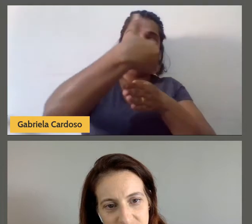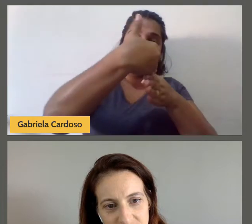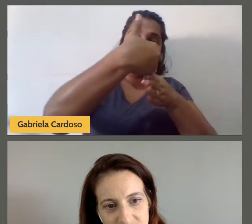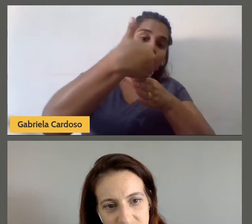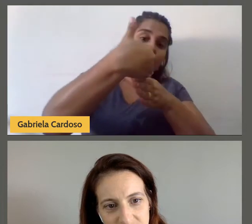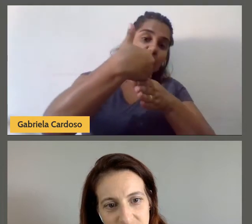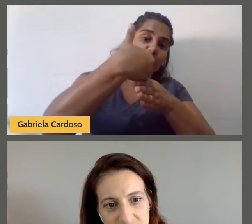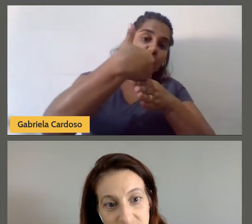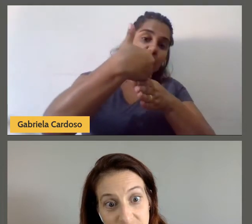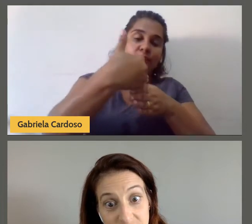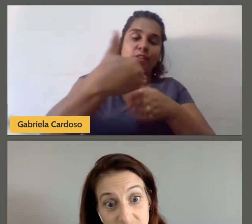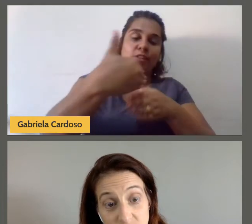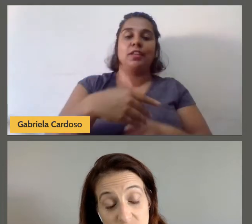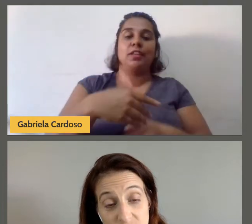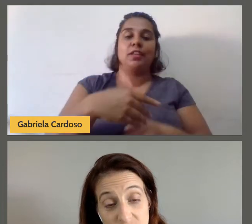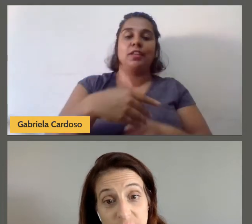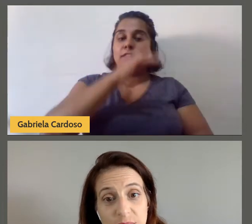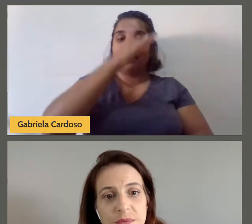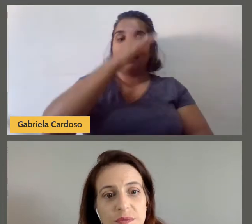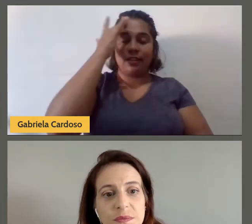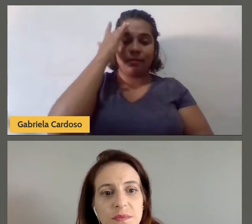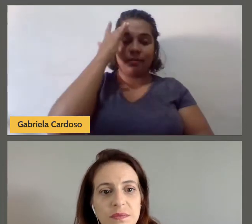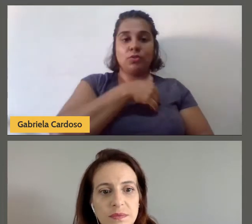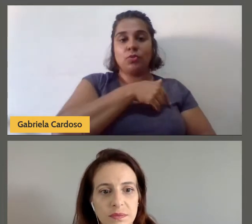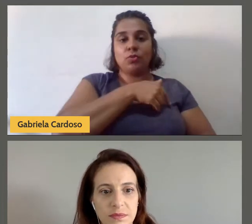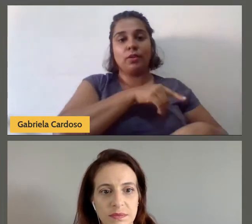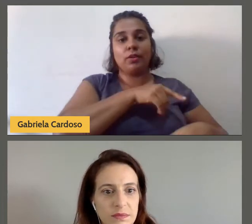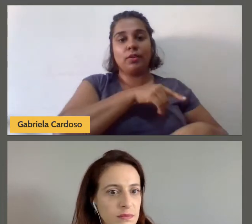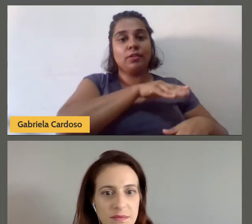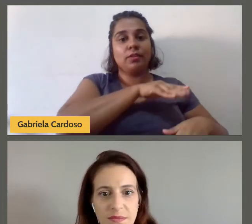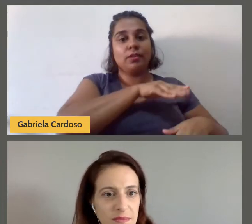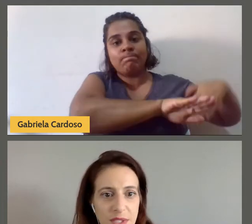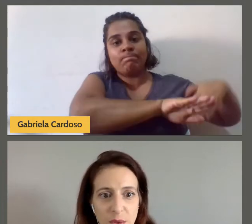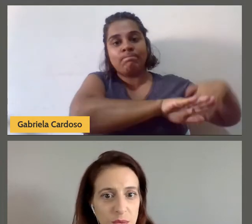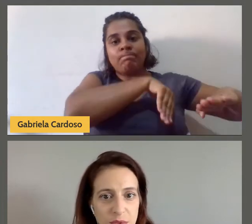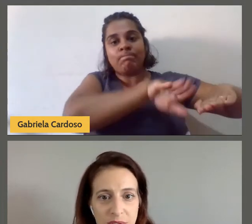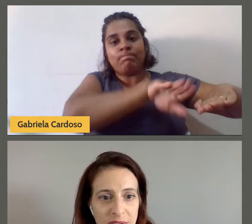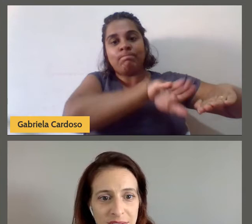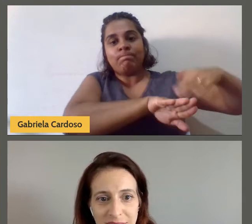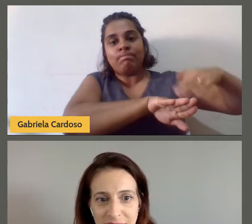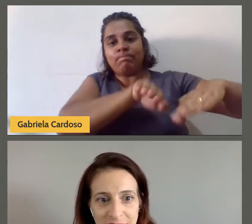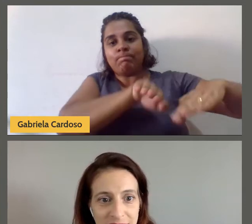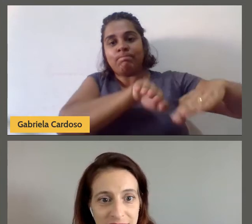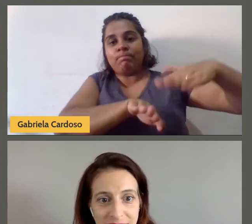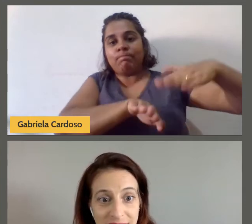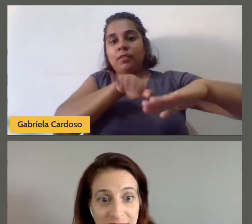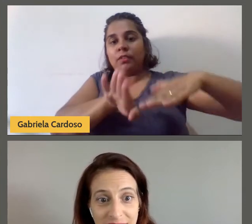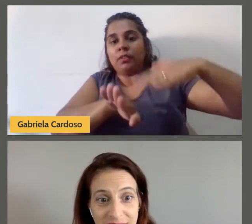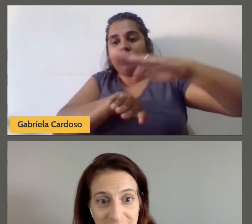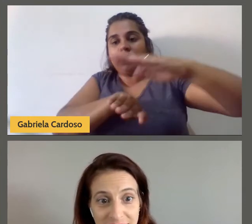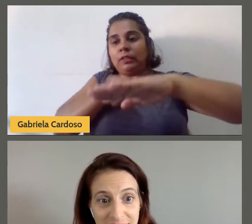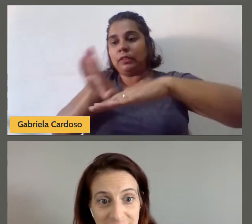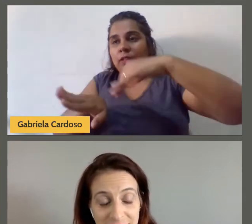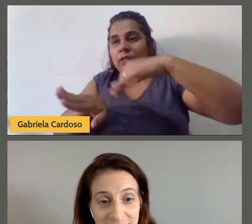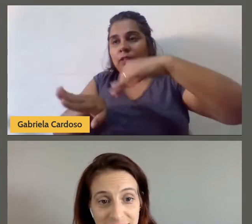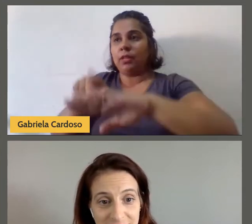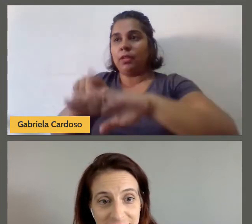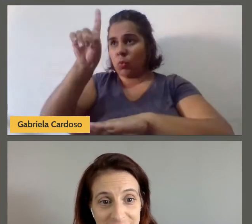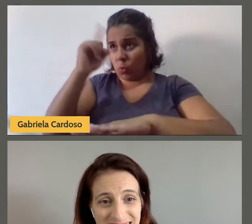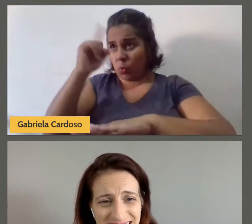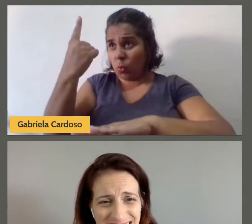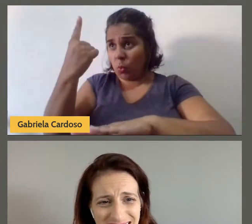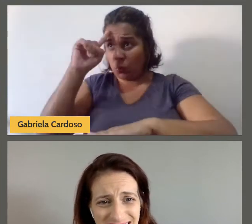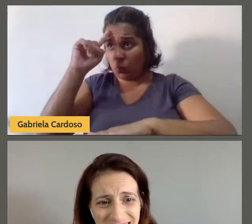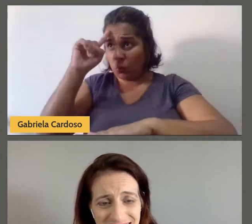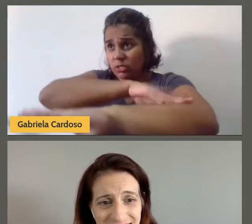que vieram caminhando. E aí você fala, caminhando, claro, né? Vieram ali, né? Um dia. Não, pessoas que vieram 20 dias,